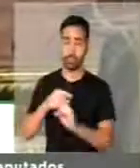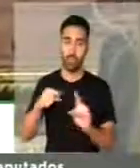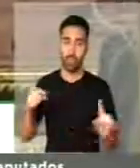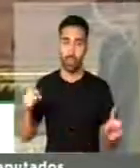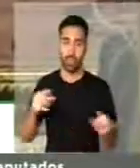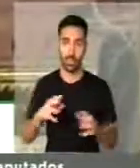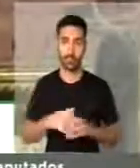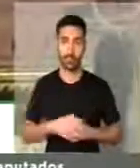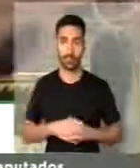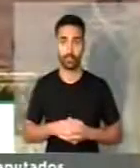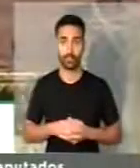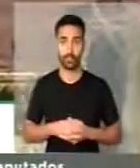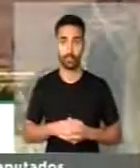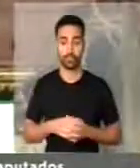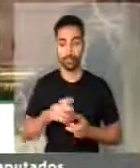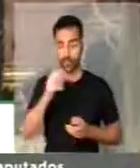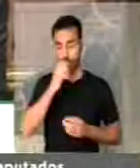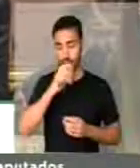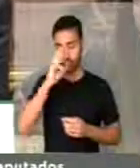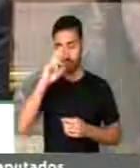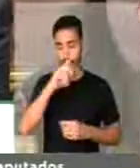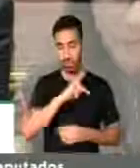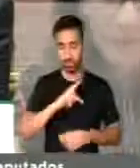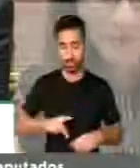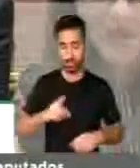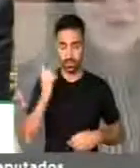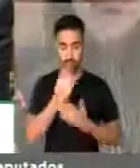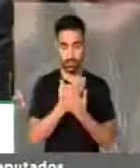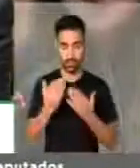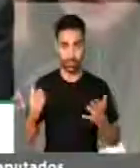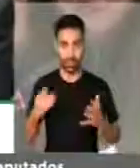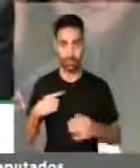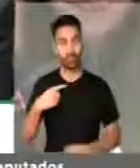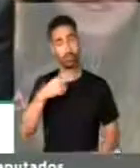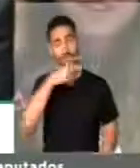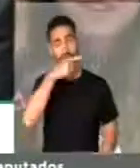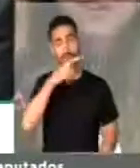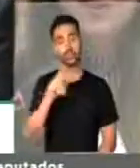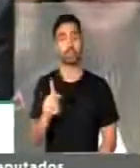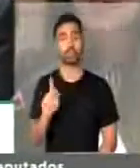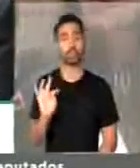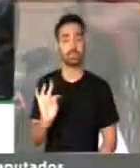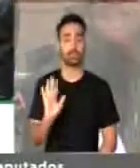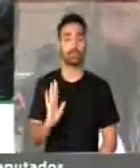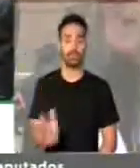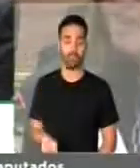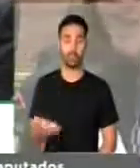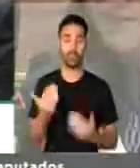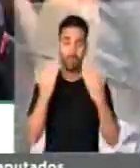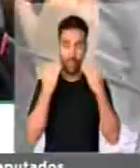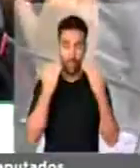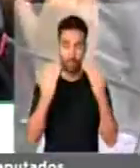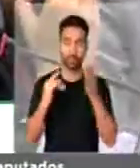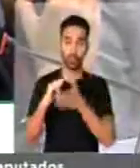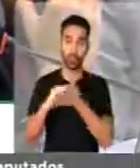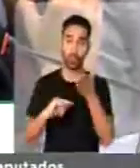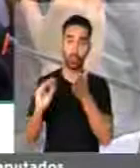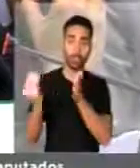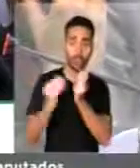e senhores deputados, a bancada do Partido dos Trabalhadores apresentou um